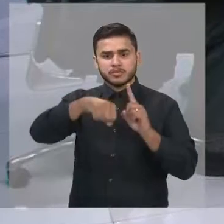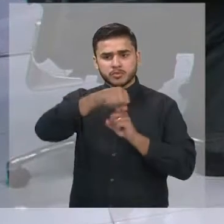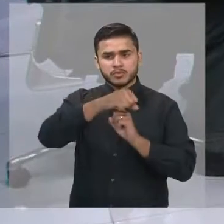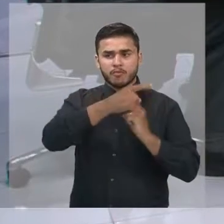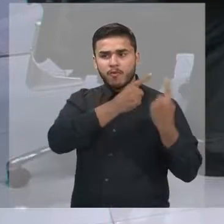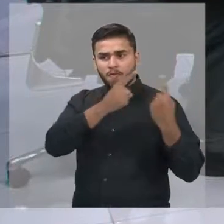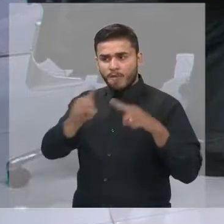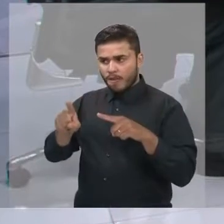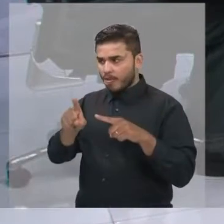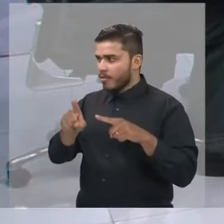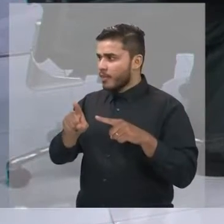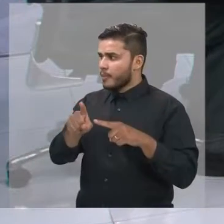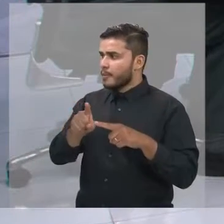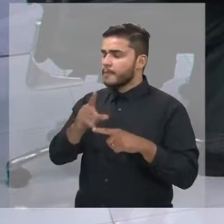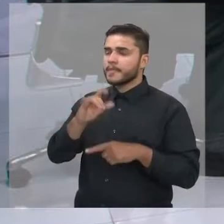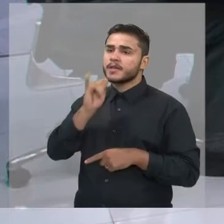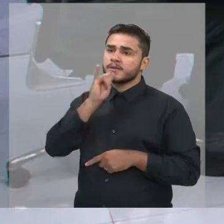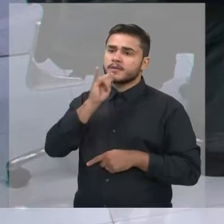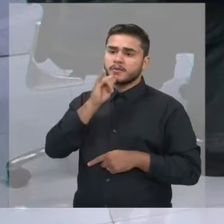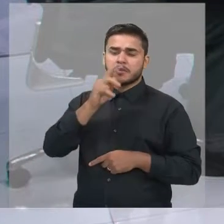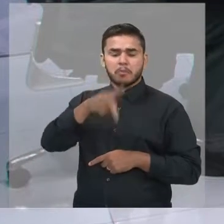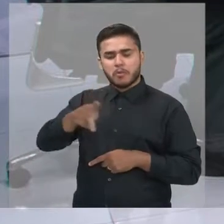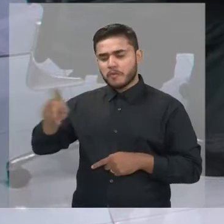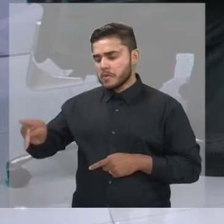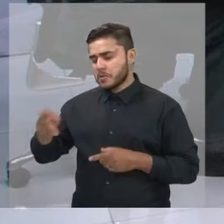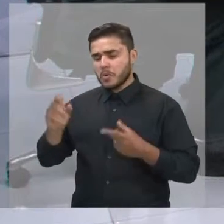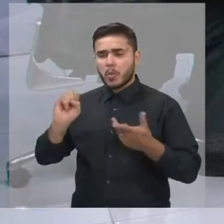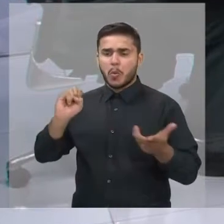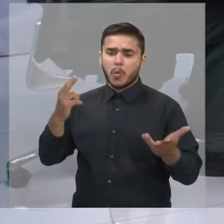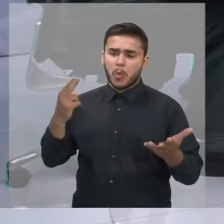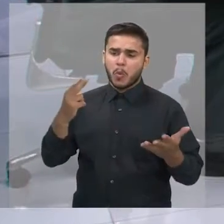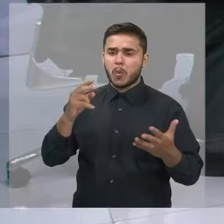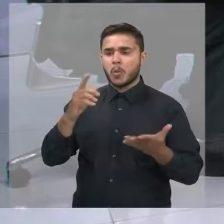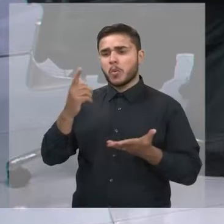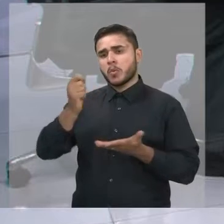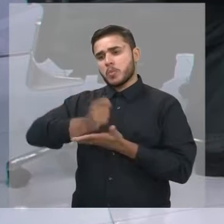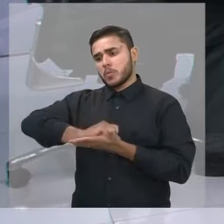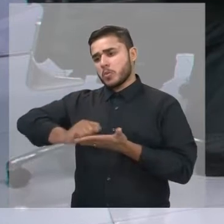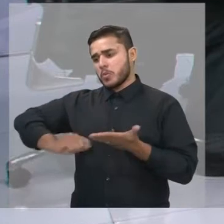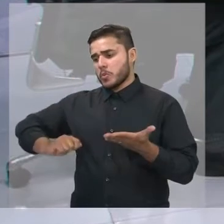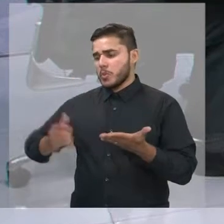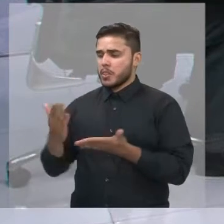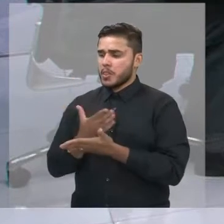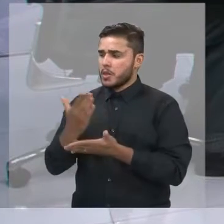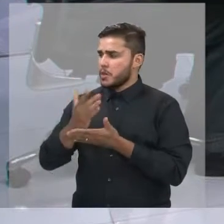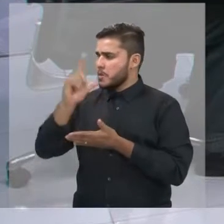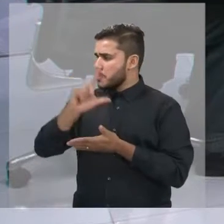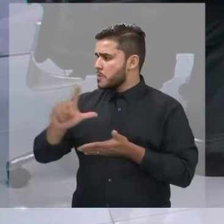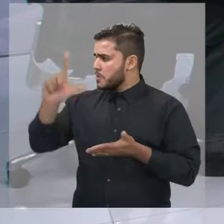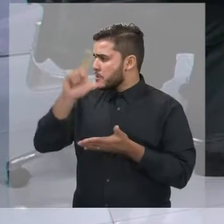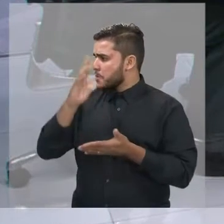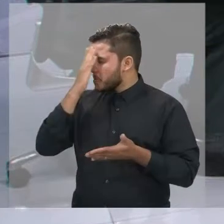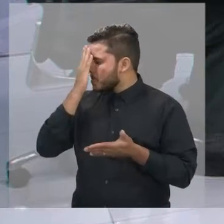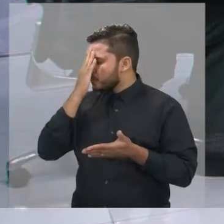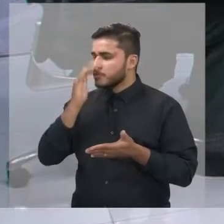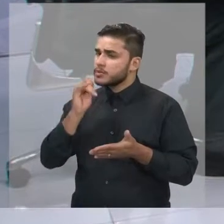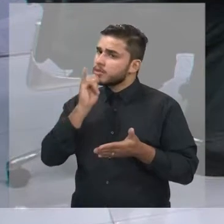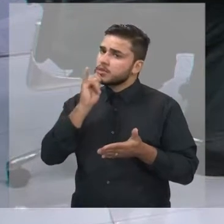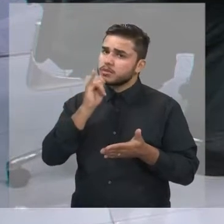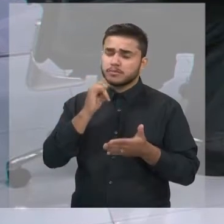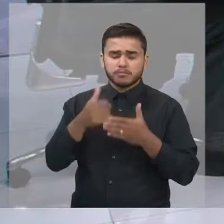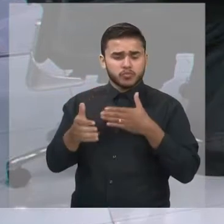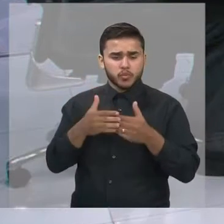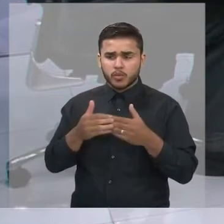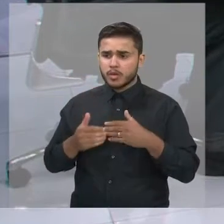esse modelo que quer colocar, sejam os professores, sejam os escritores, com seus materiais didáticos produzidos ou